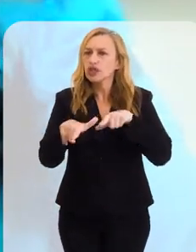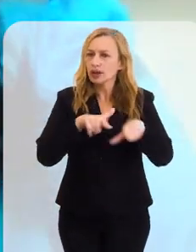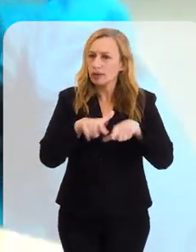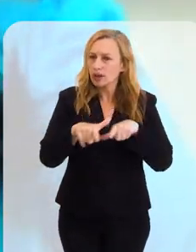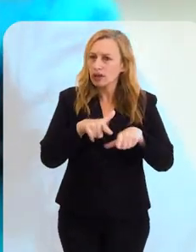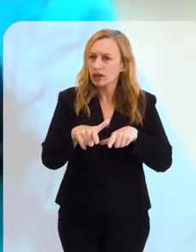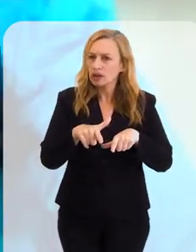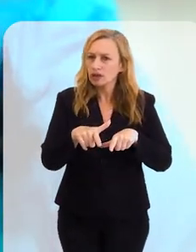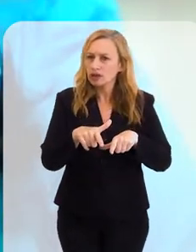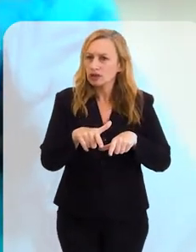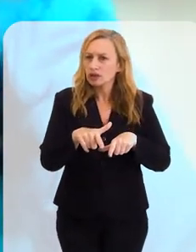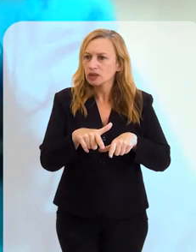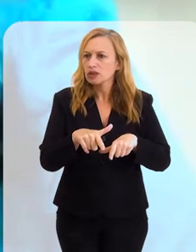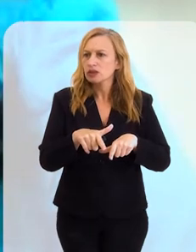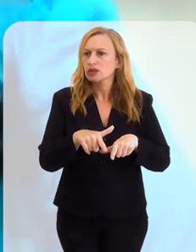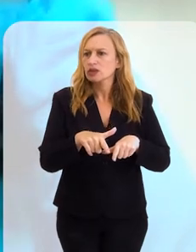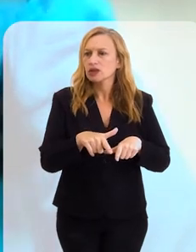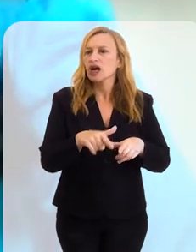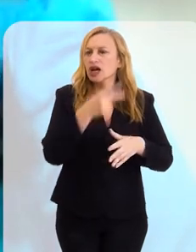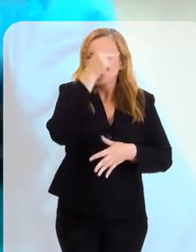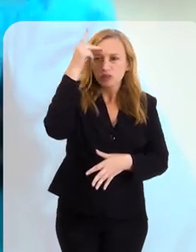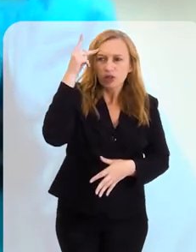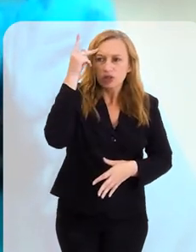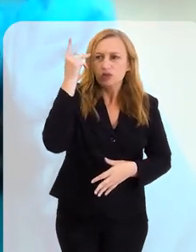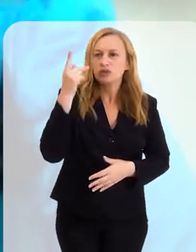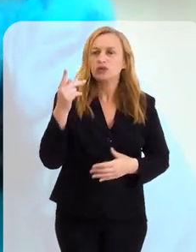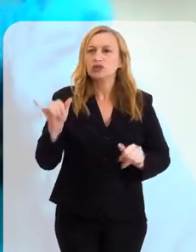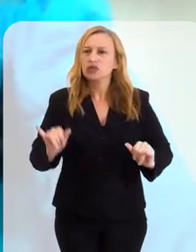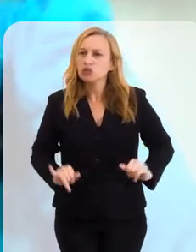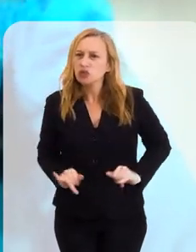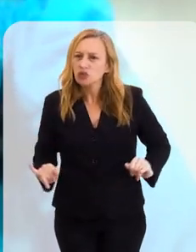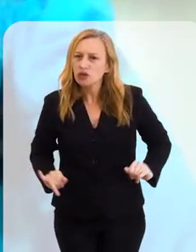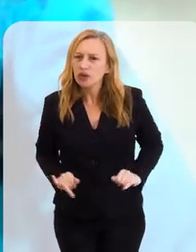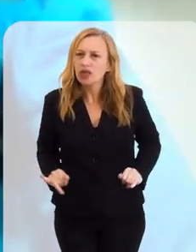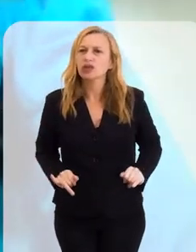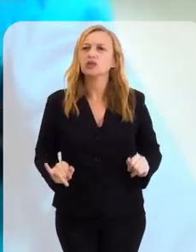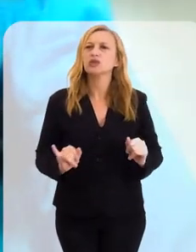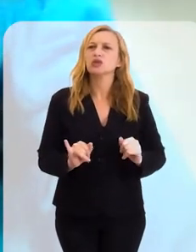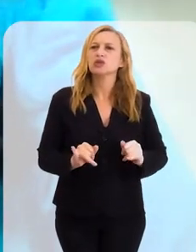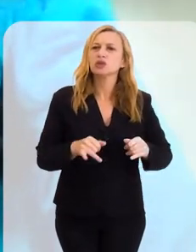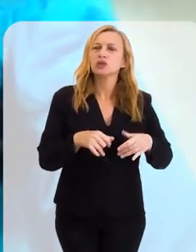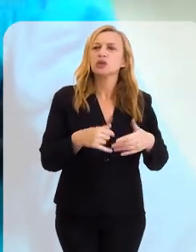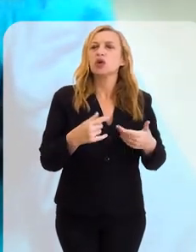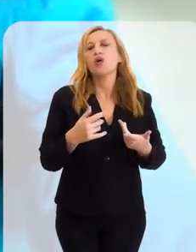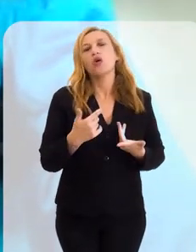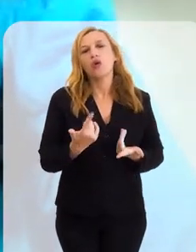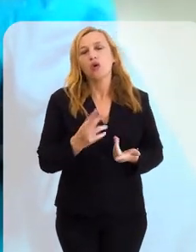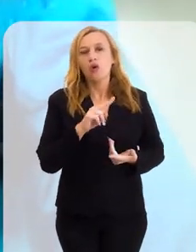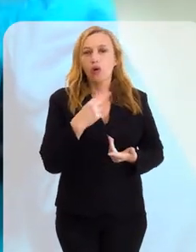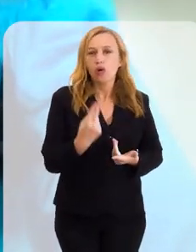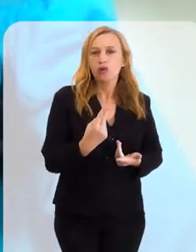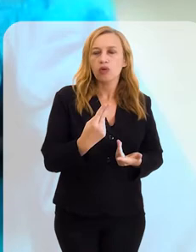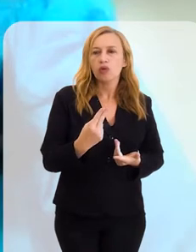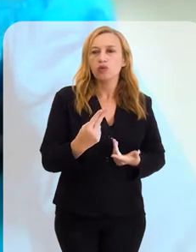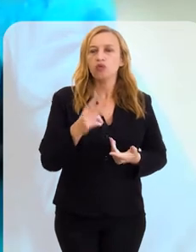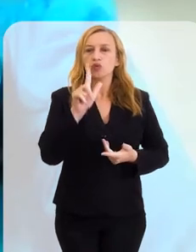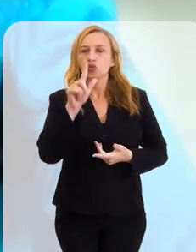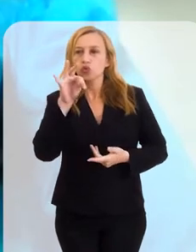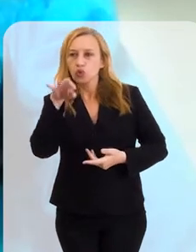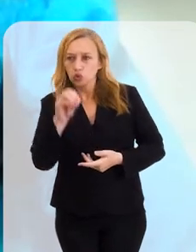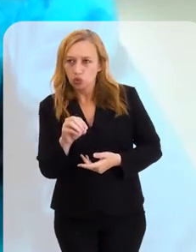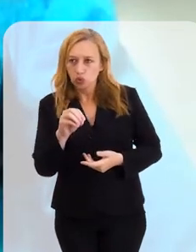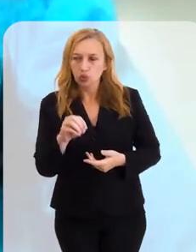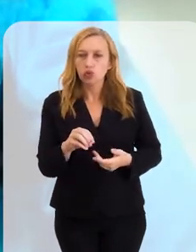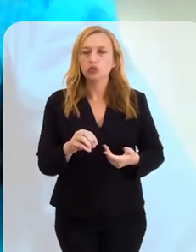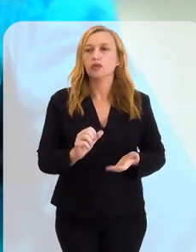flexíveis com a equipe de trabalho, visando dar conta, né, das pessoas que estavam em sofrimento, que estavam de luto, que estavam